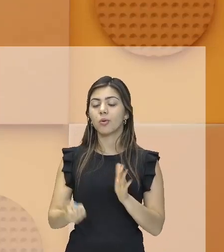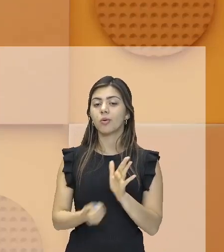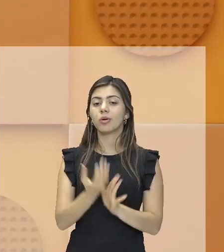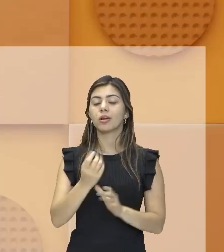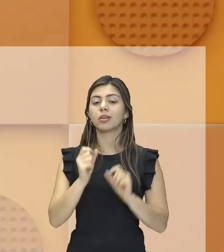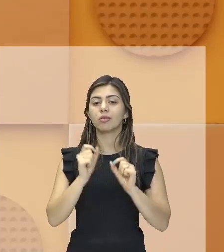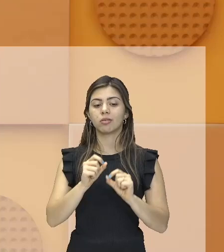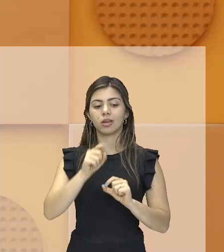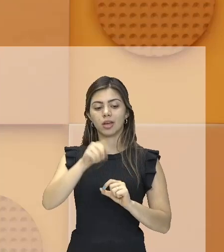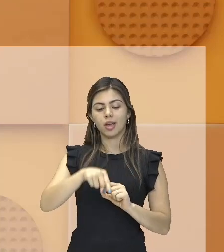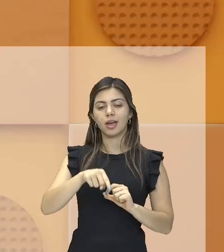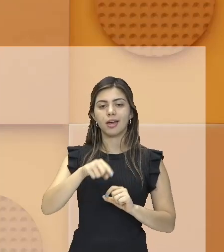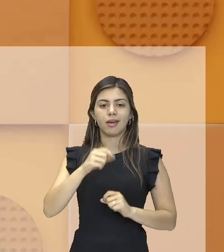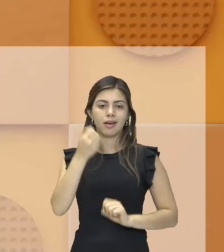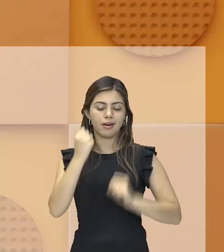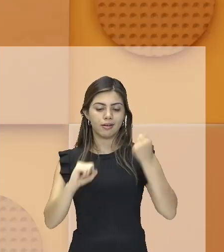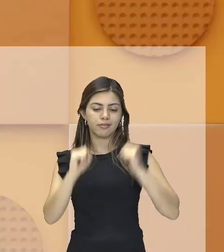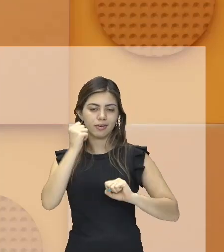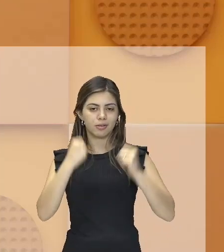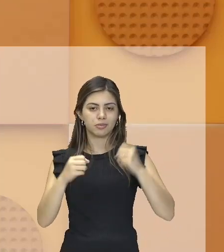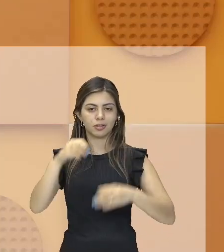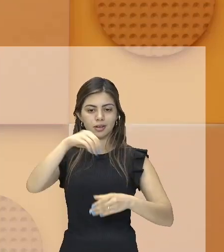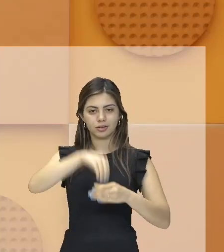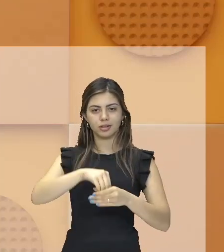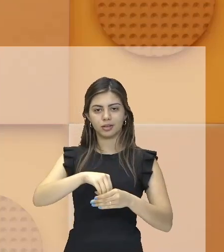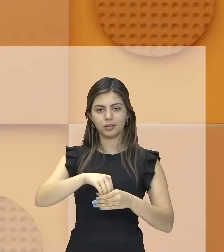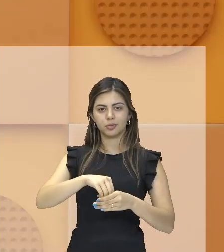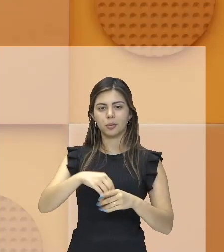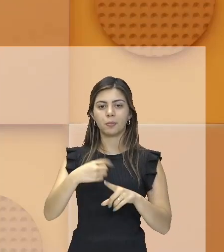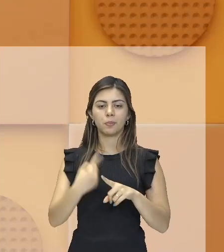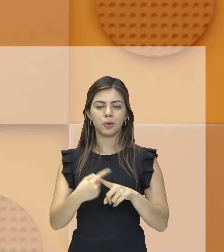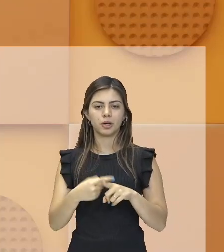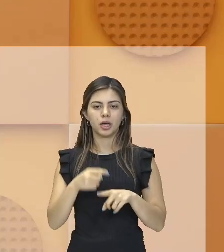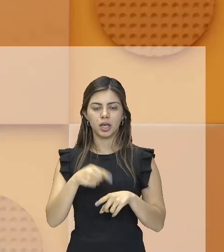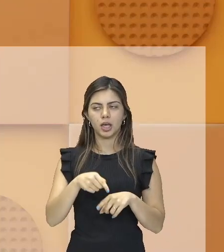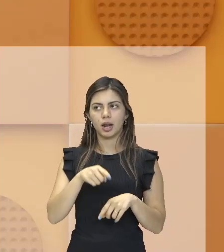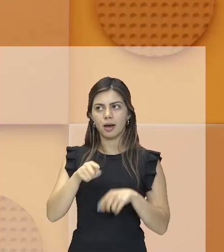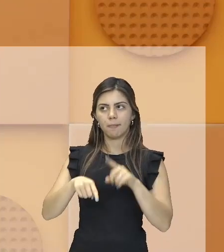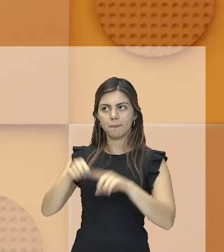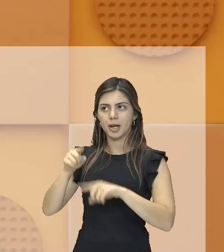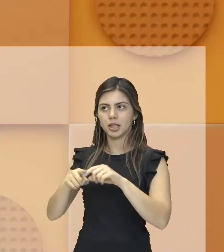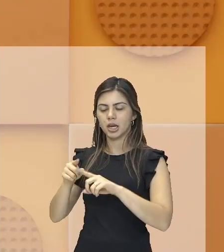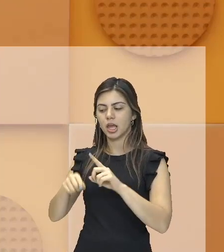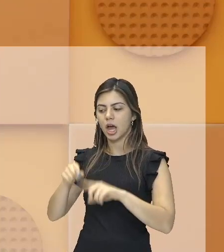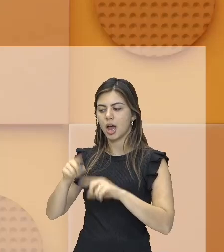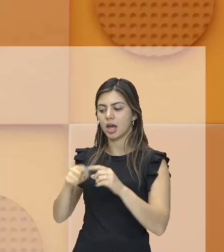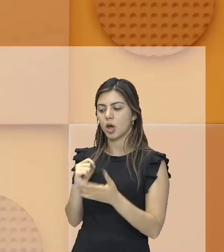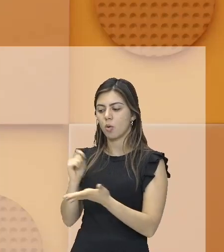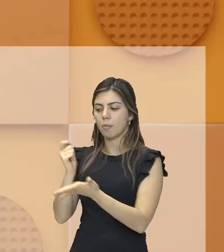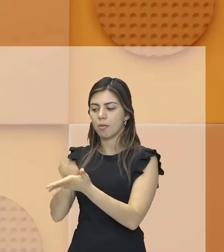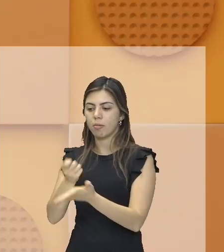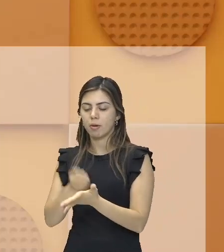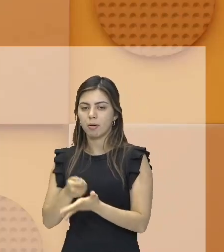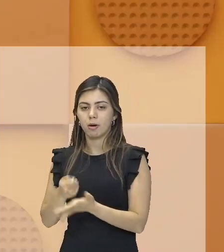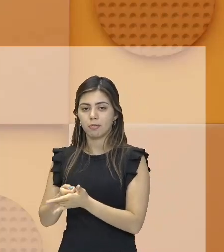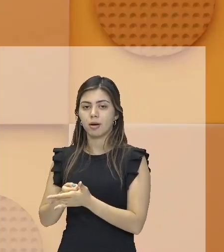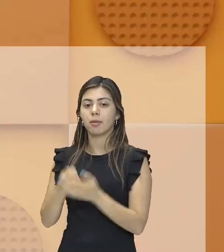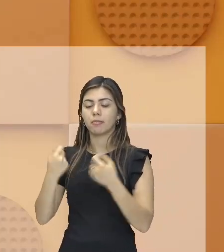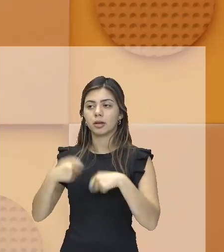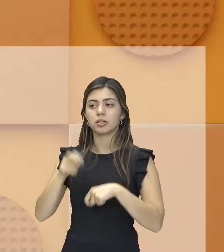nacional, até porque eu não vou comprar determinados produtos e esses produtos devem ser utilizados, devem